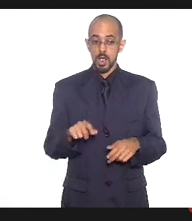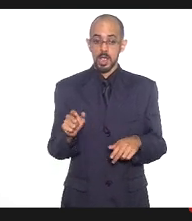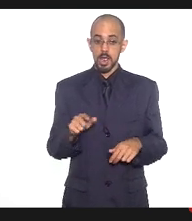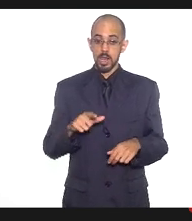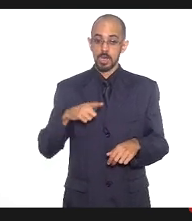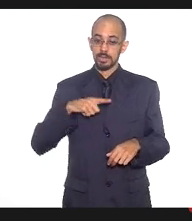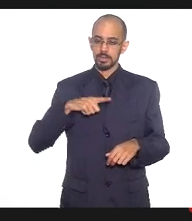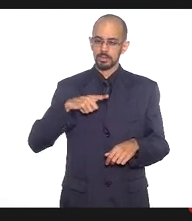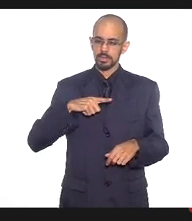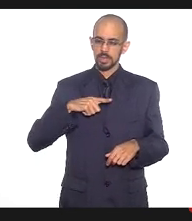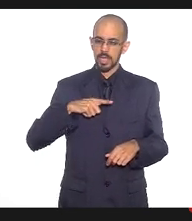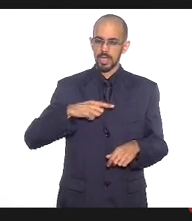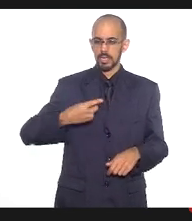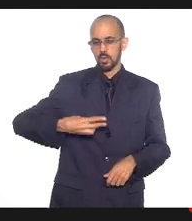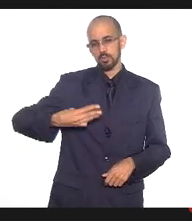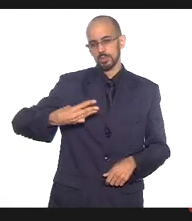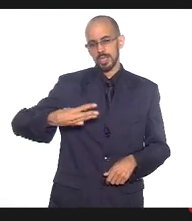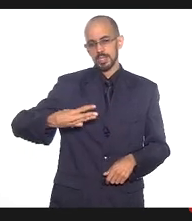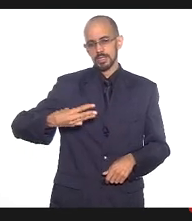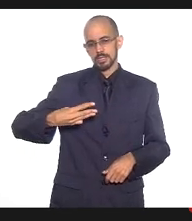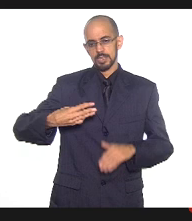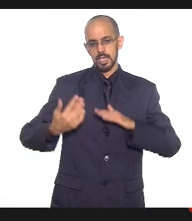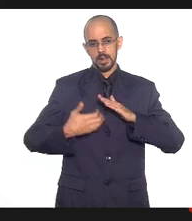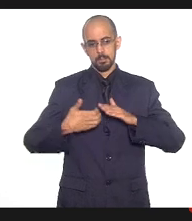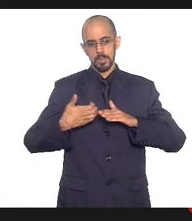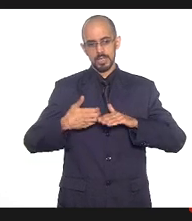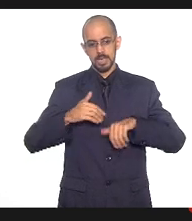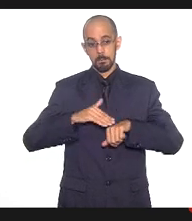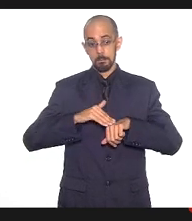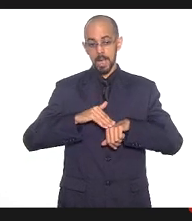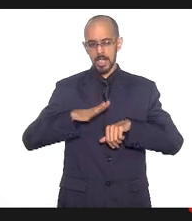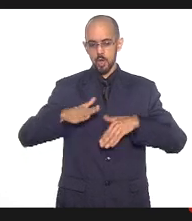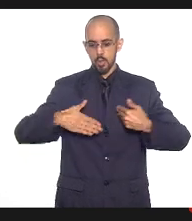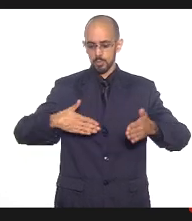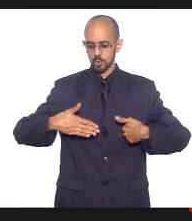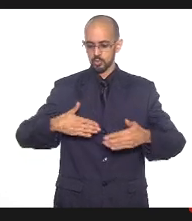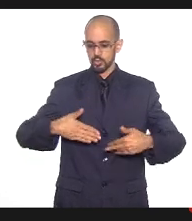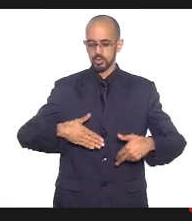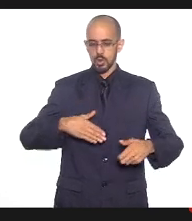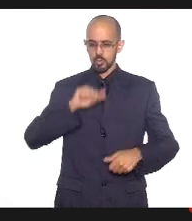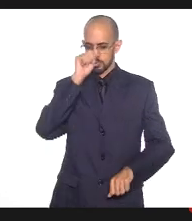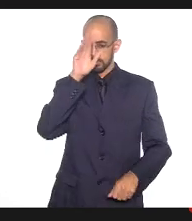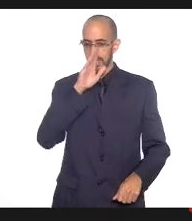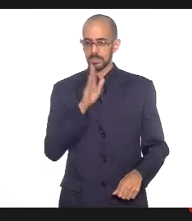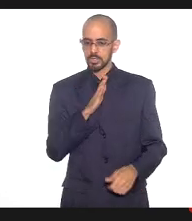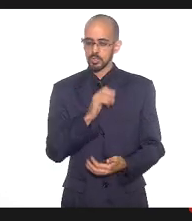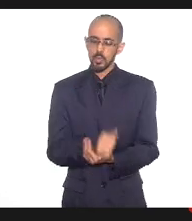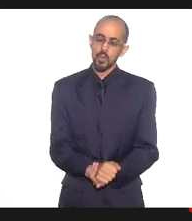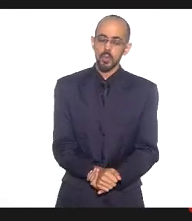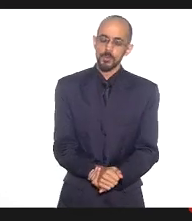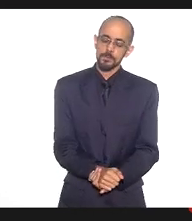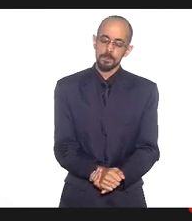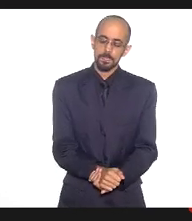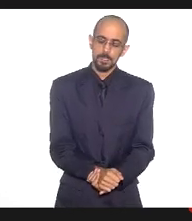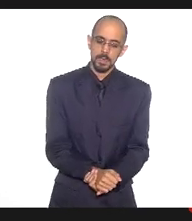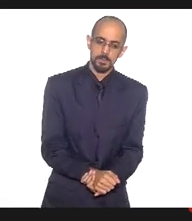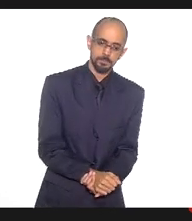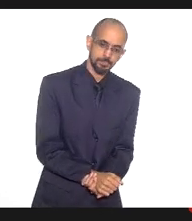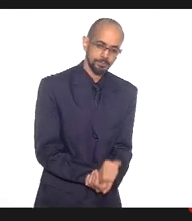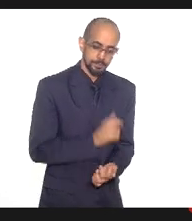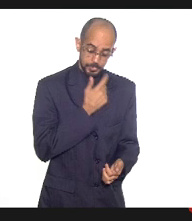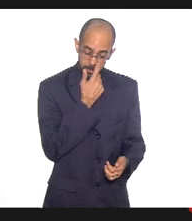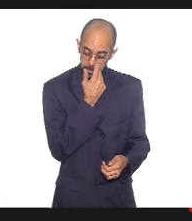num patamar de terceiro maior produtor de óleo e gás natural do Brasil. E aí a gente teve há pouco tempo, né, dentro do campo de